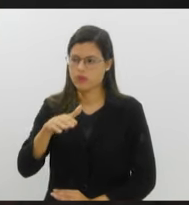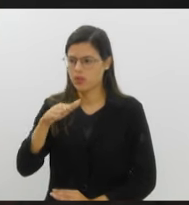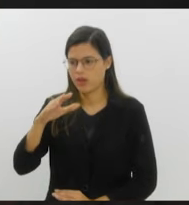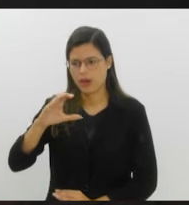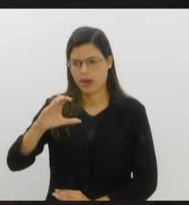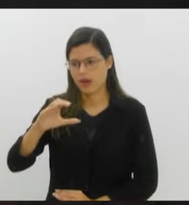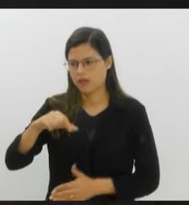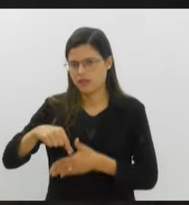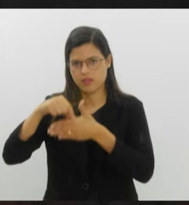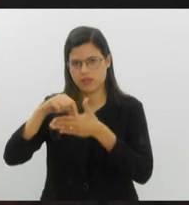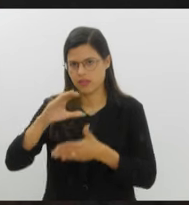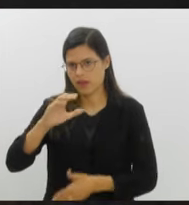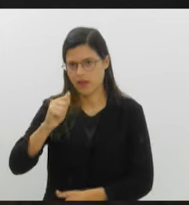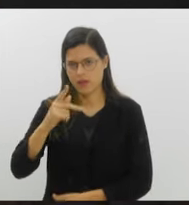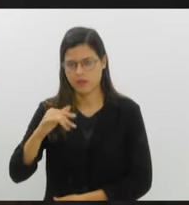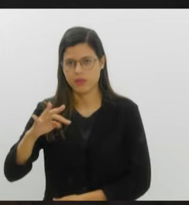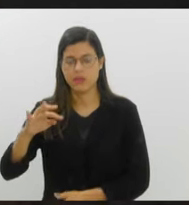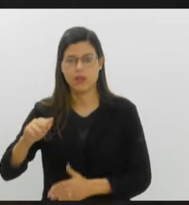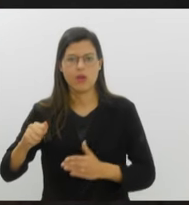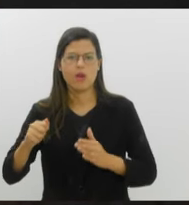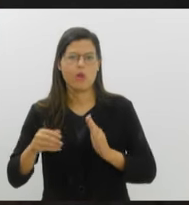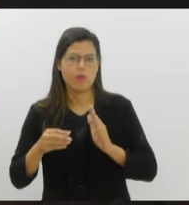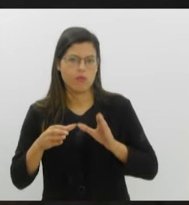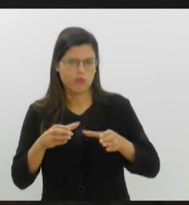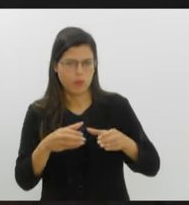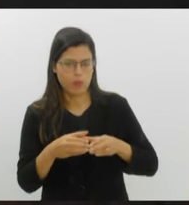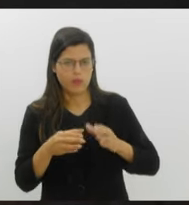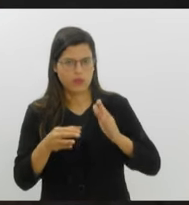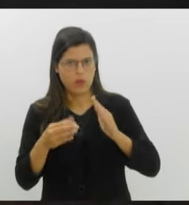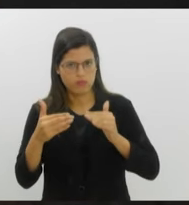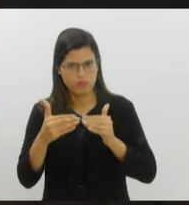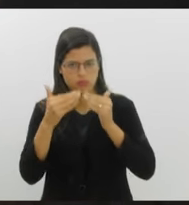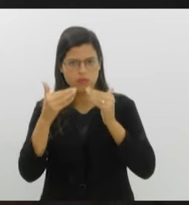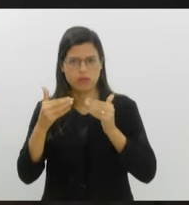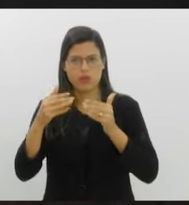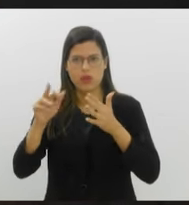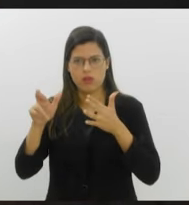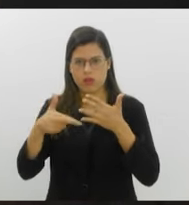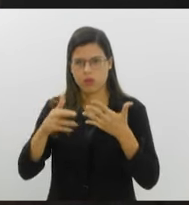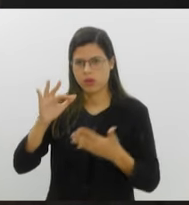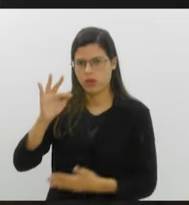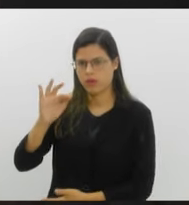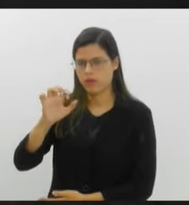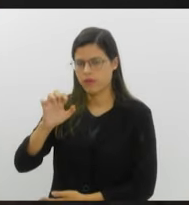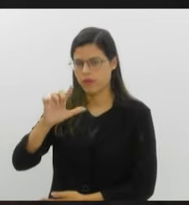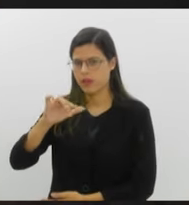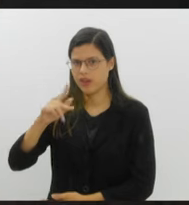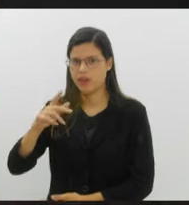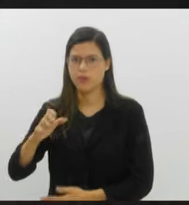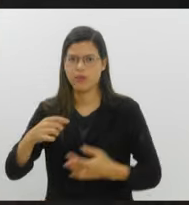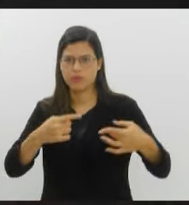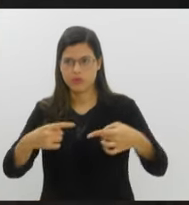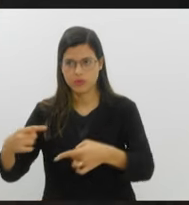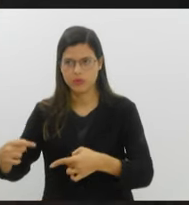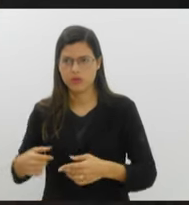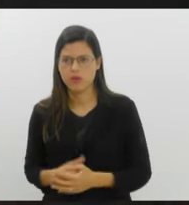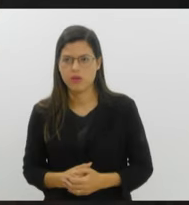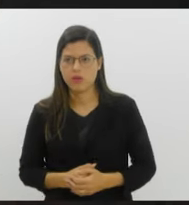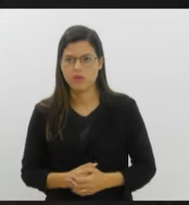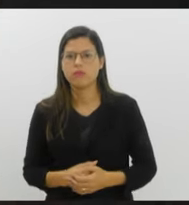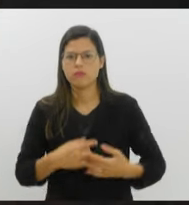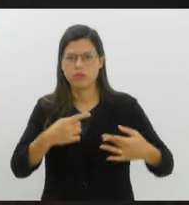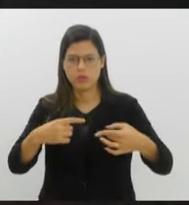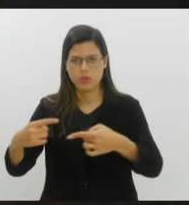de Indicações Legislativas favorável, relatoria do deputado Felipe Soares. Em discussão. Eu, presidente. Para